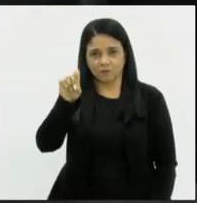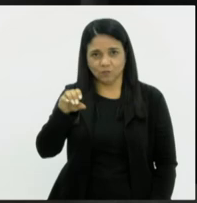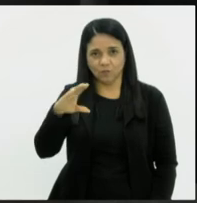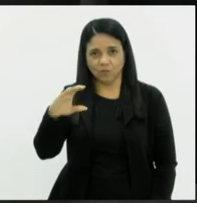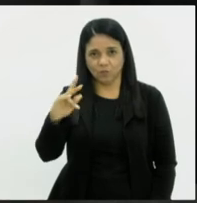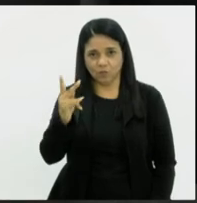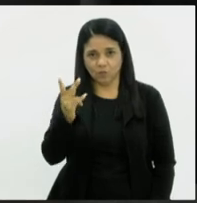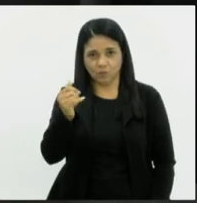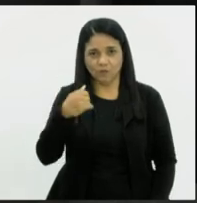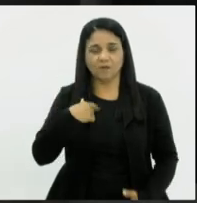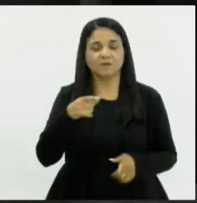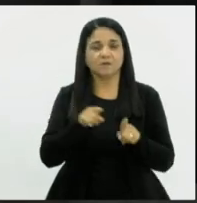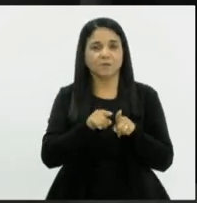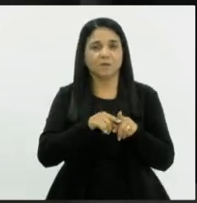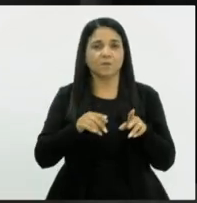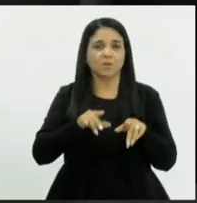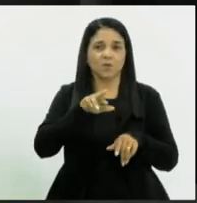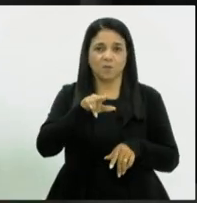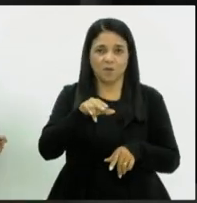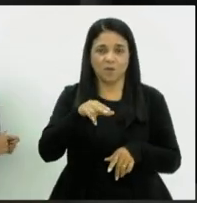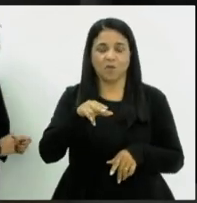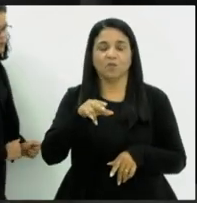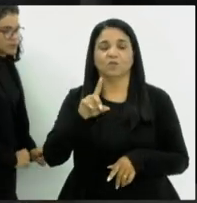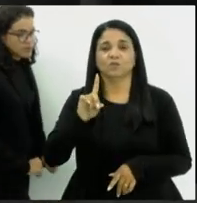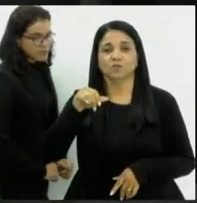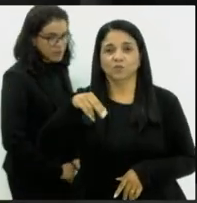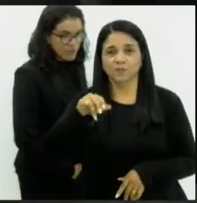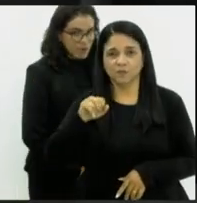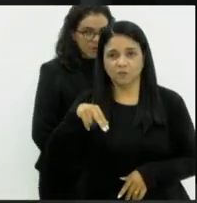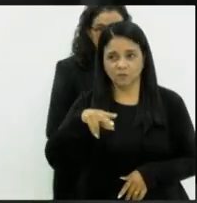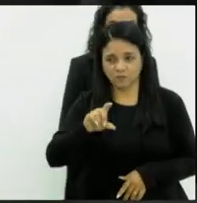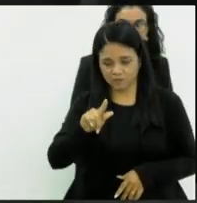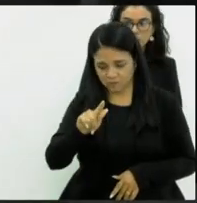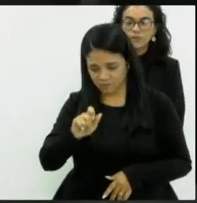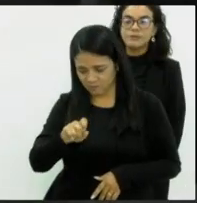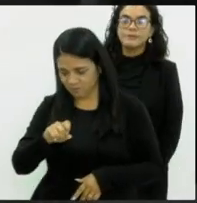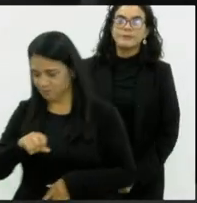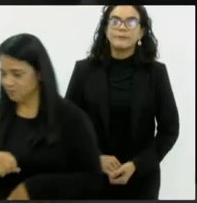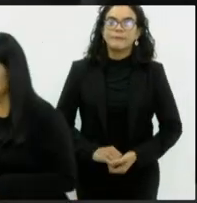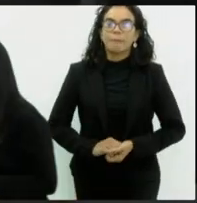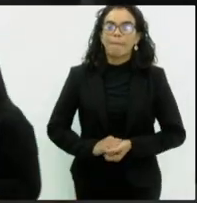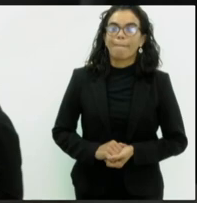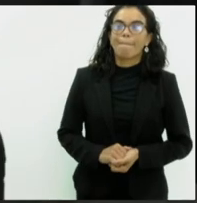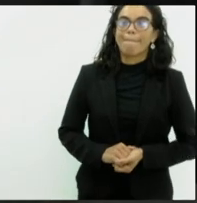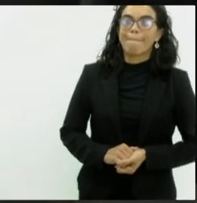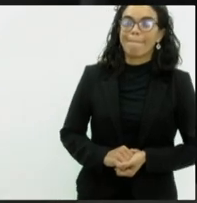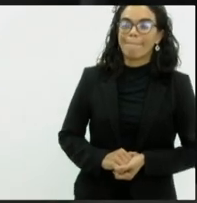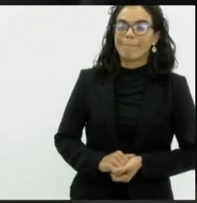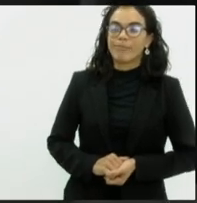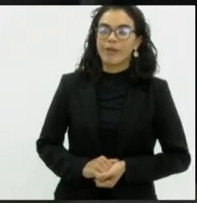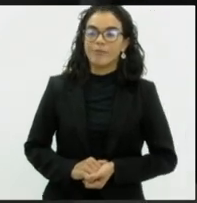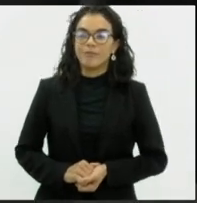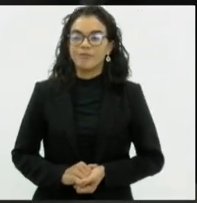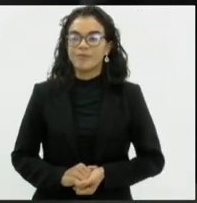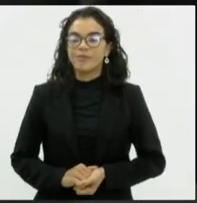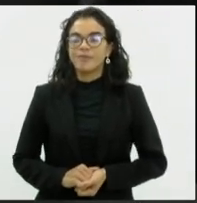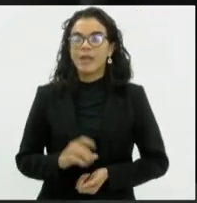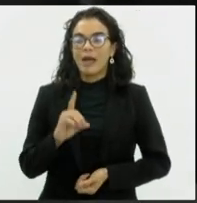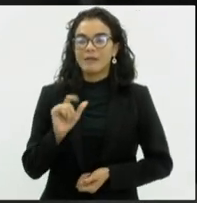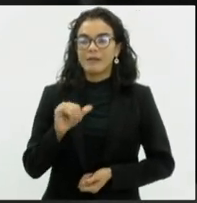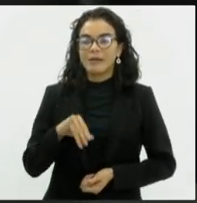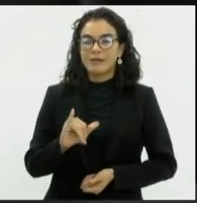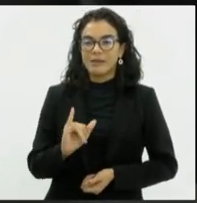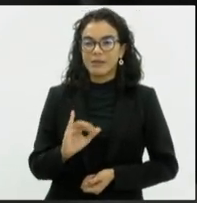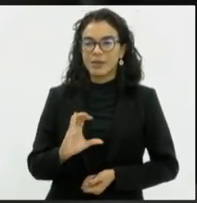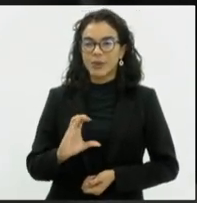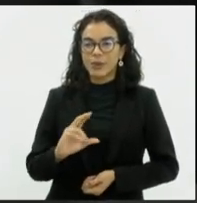meu irmão Domingo Brazão, Luciano Vieira, e as homenageadas aqui, a Dani Cunha, que como